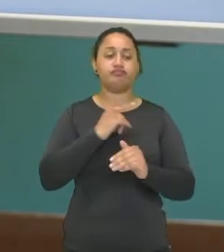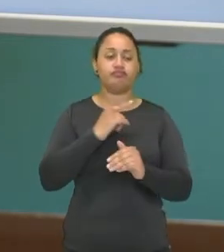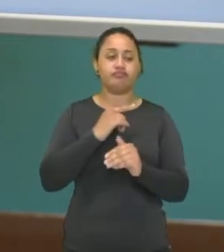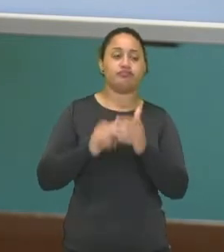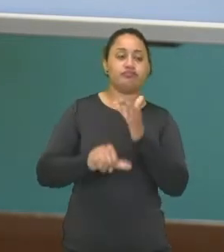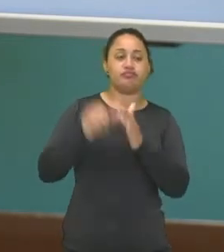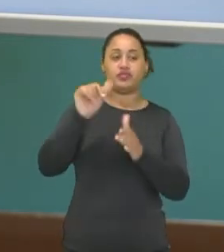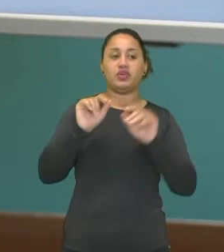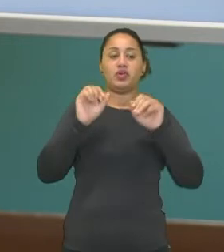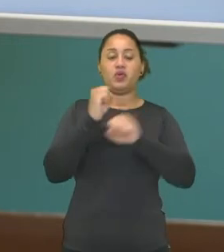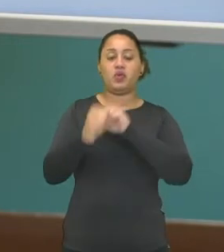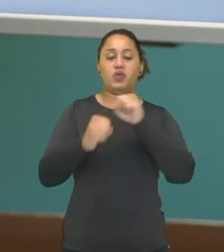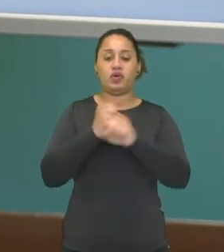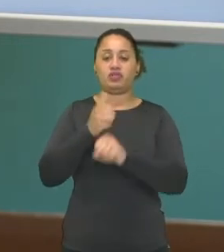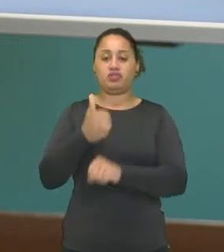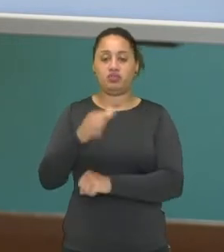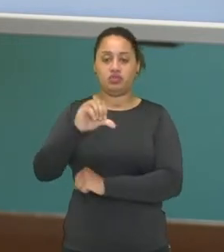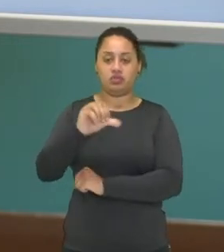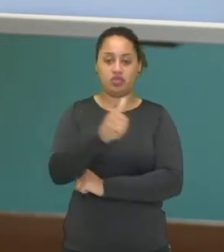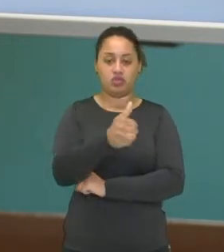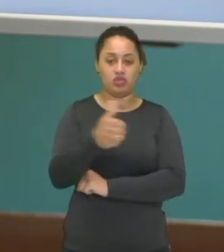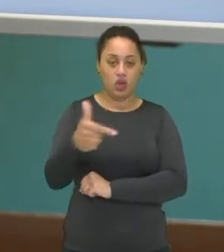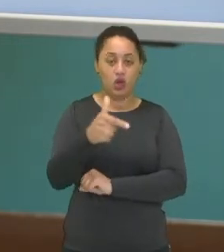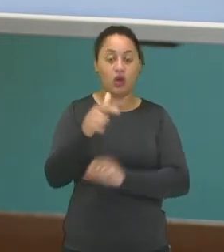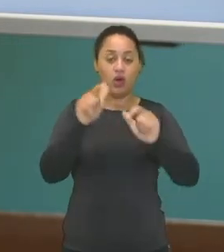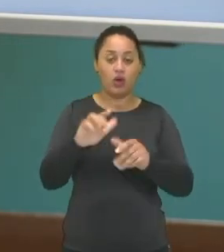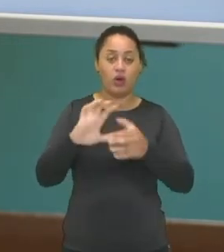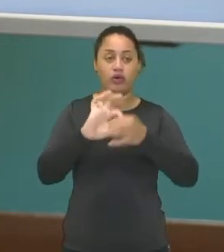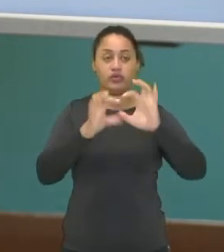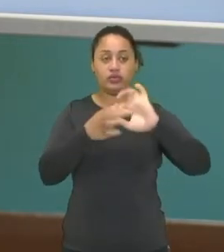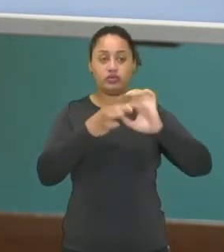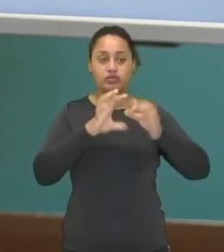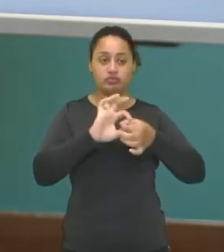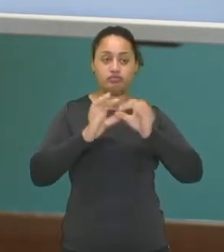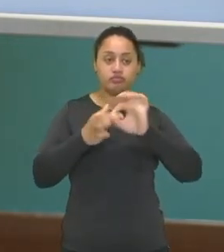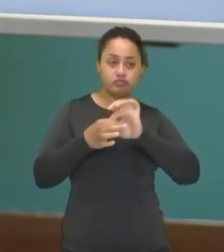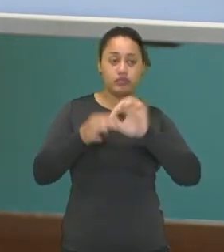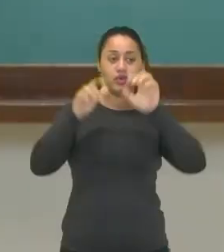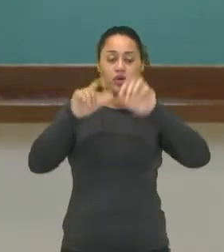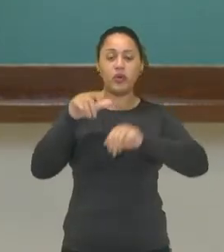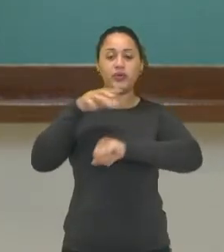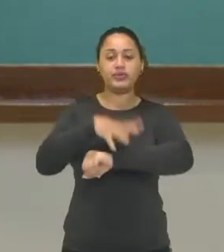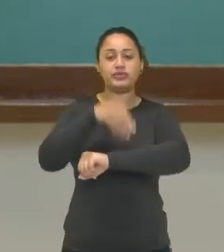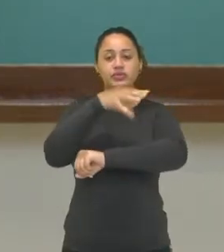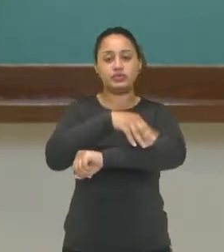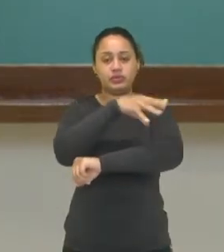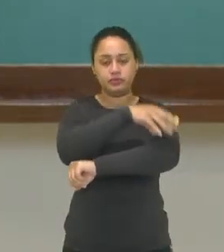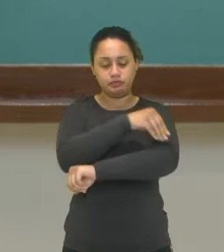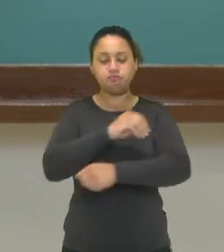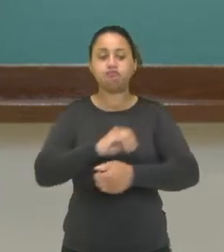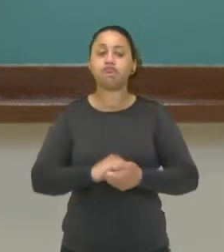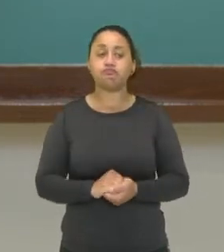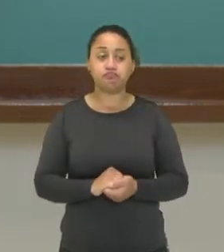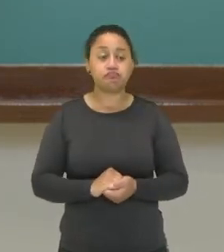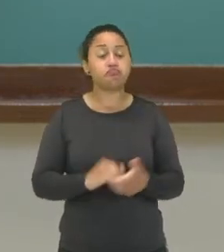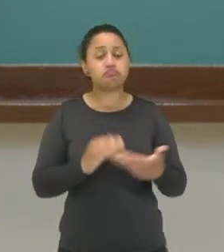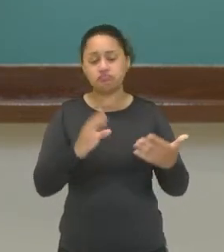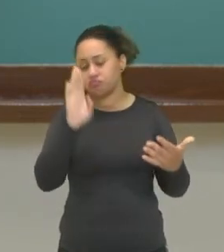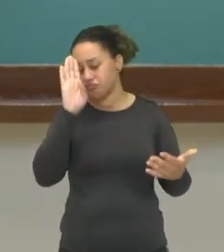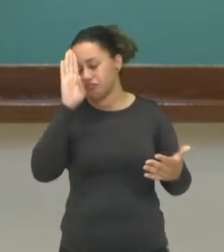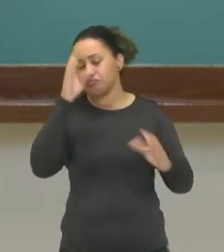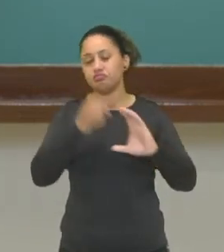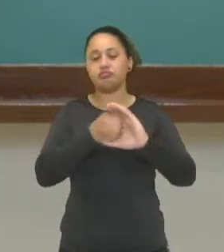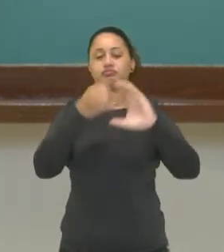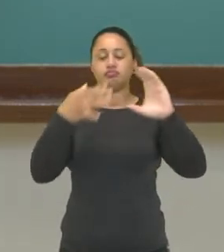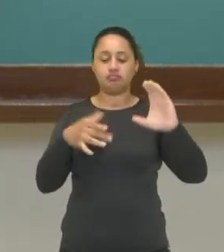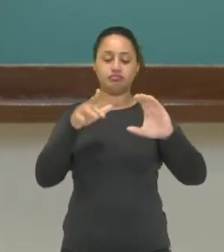em 1912 nas Olimpíadas de Estocolmo, na Suécia. A principal